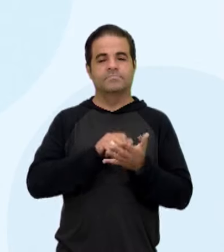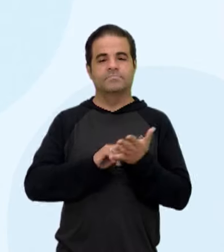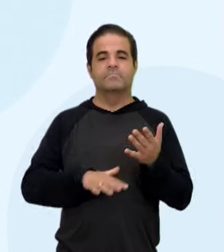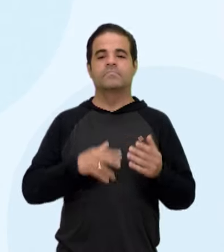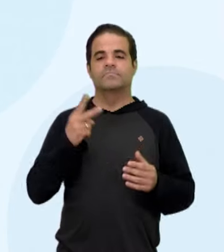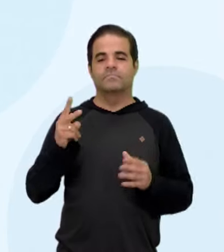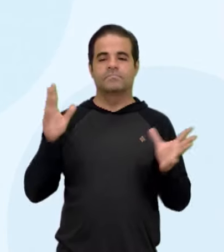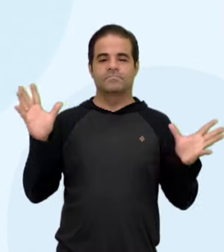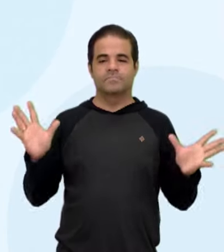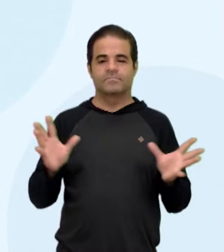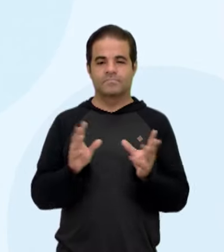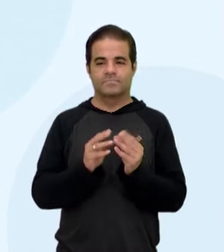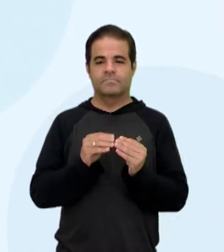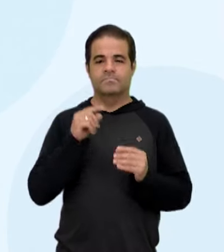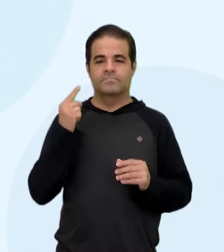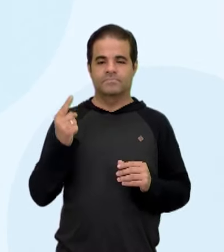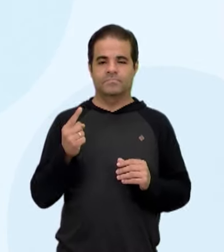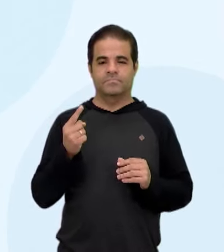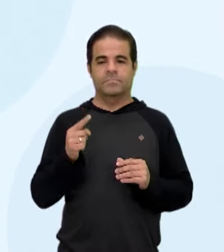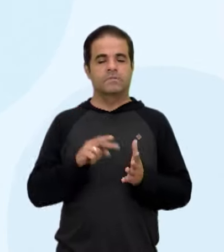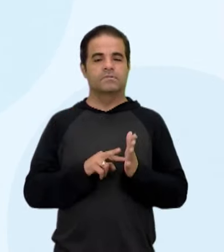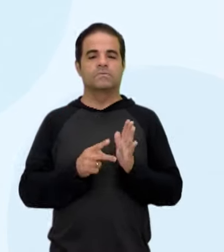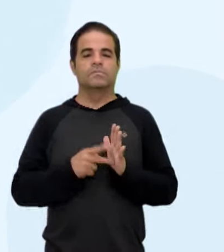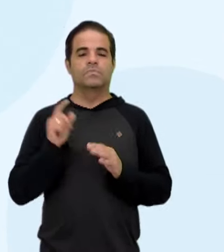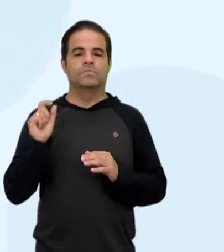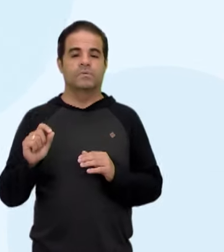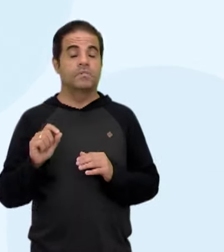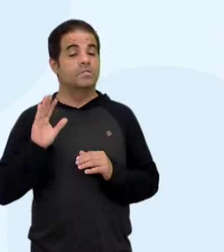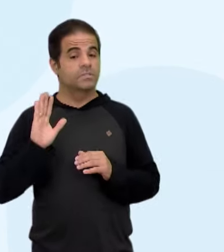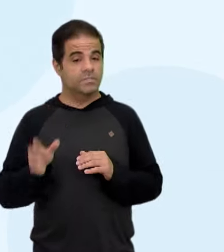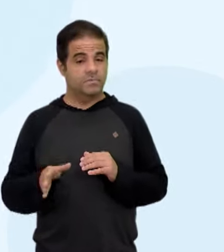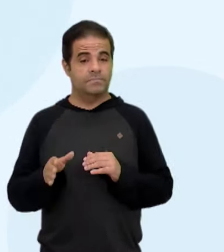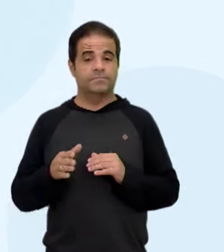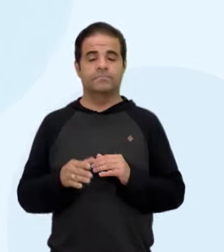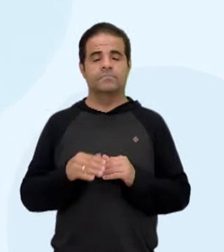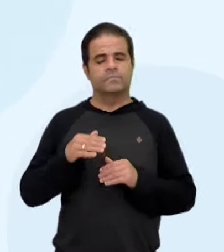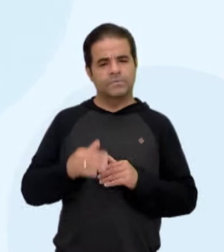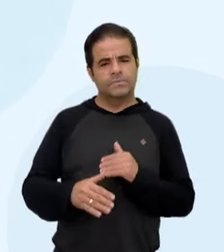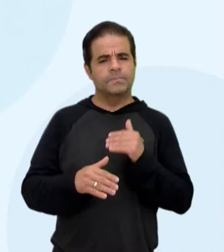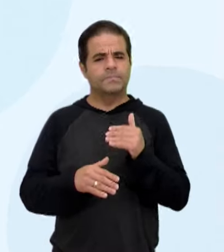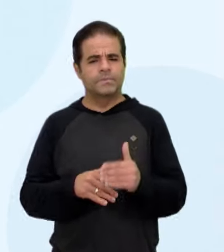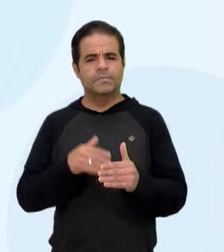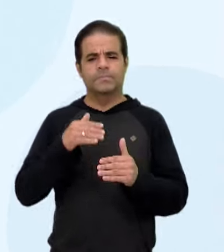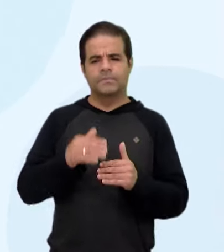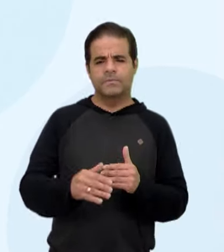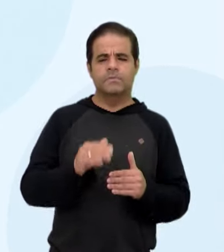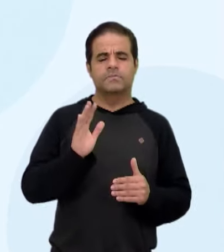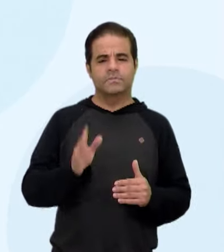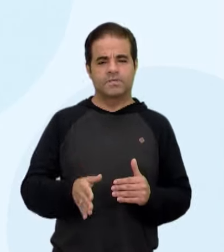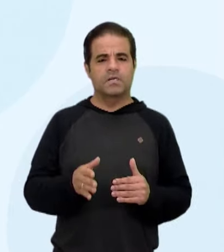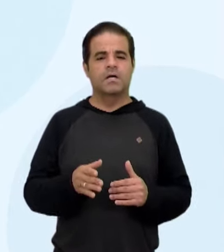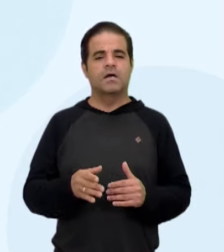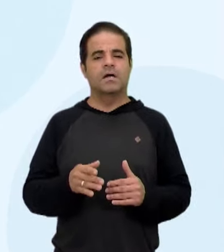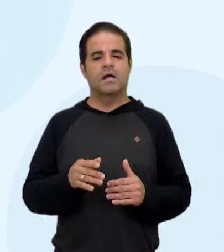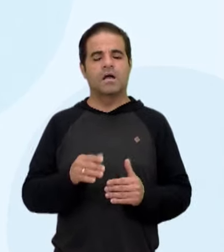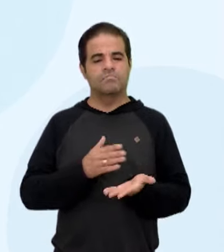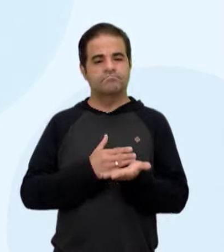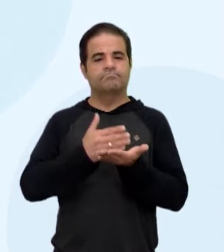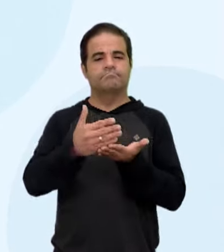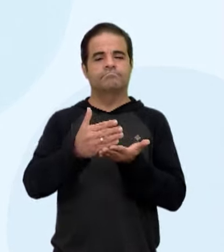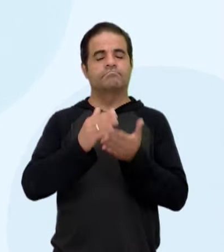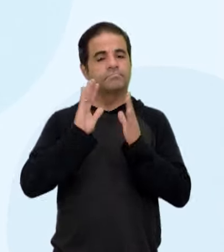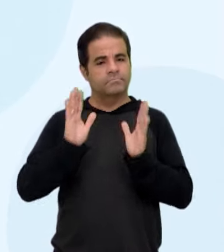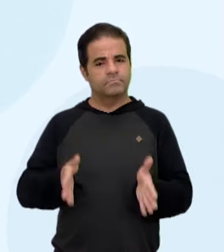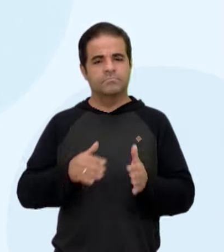2, sistematização 1. O que quer dizer que a gente já avançou, né? A gente já falou, né, a nossa introdução,